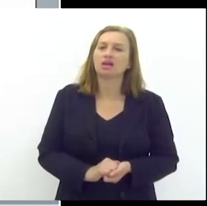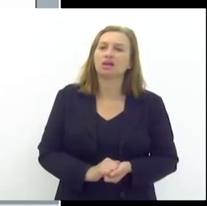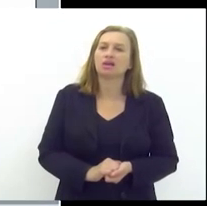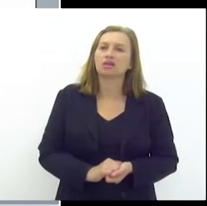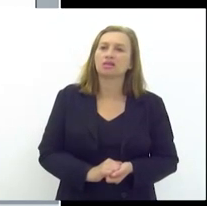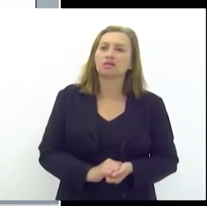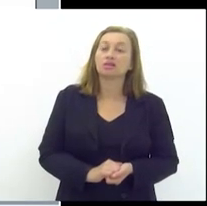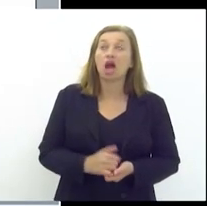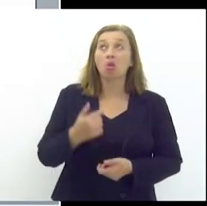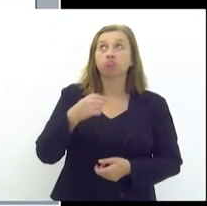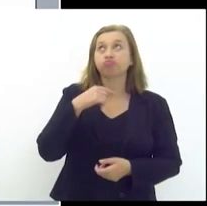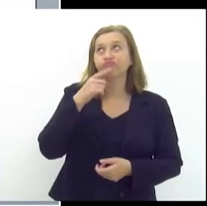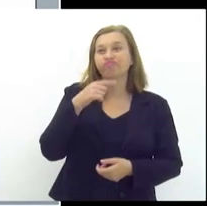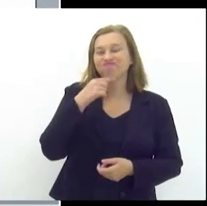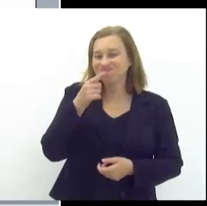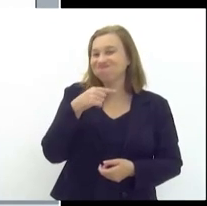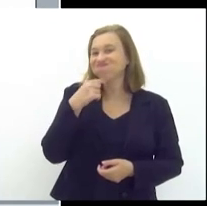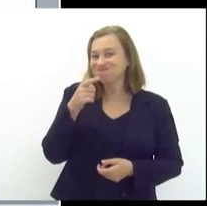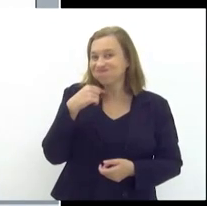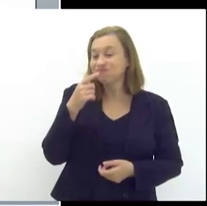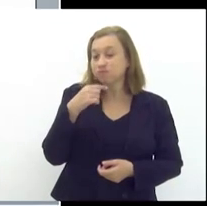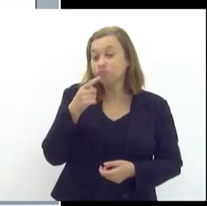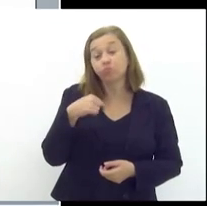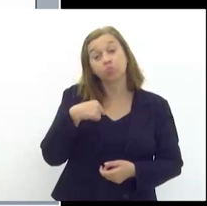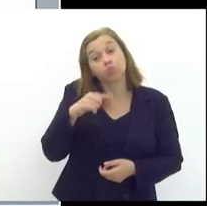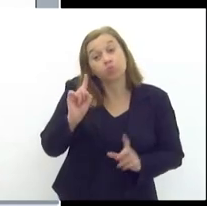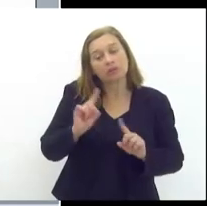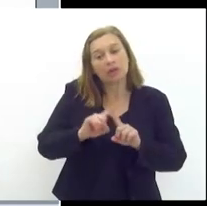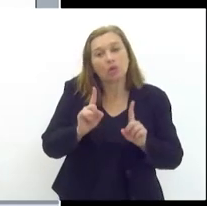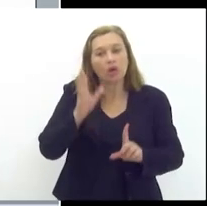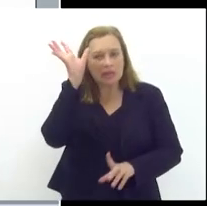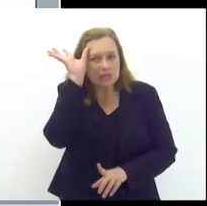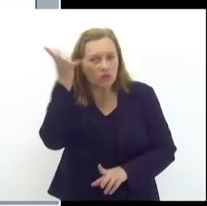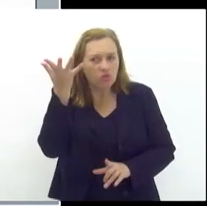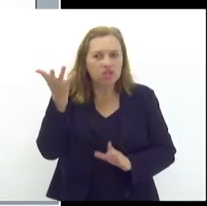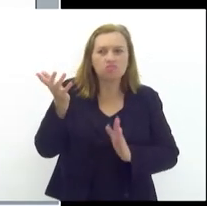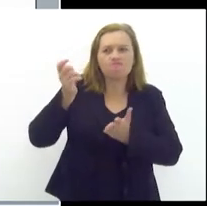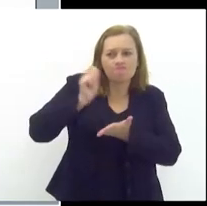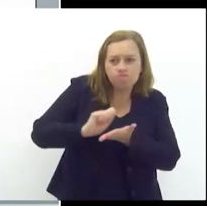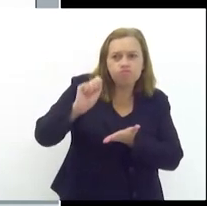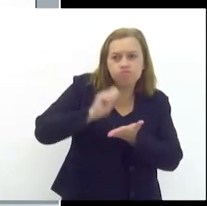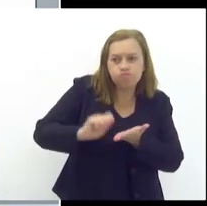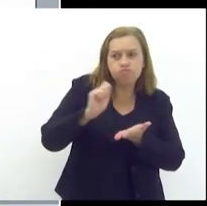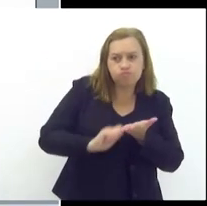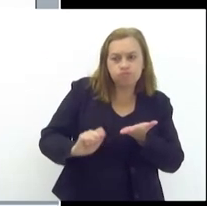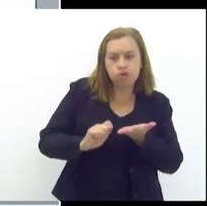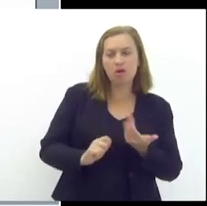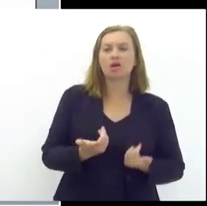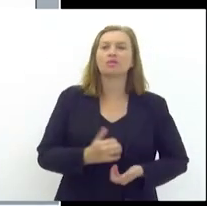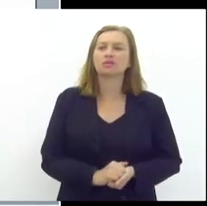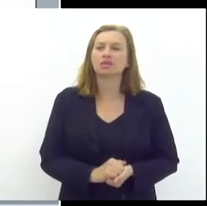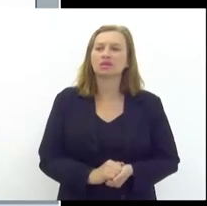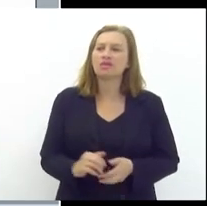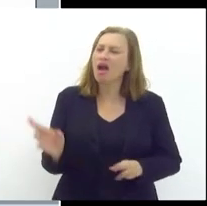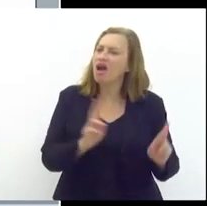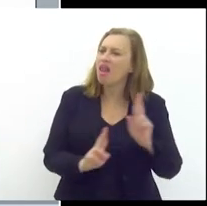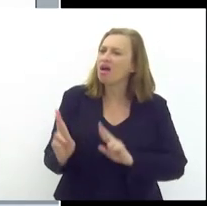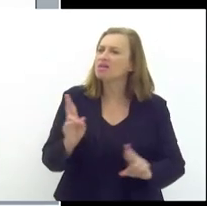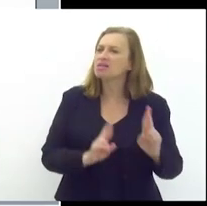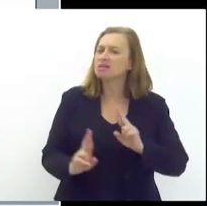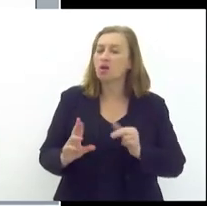Fiquei na dúvida mas resolvi ali escrever da redação do